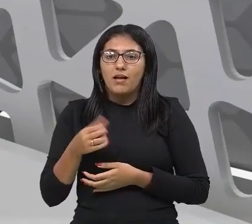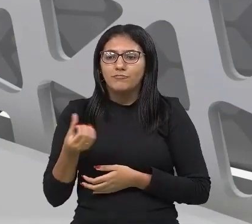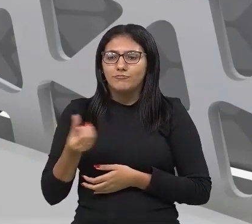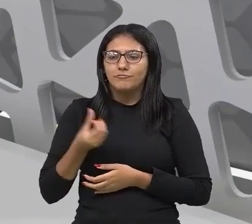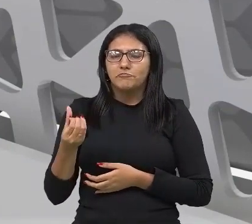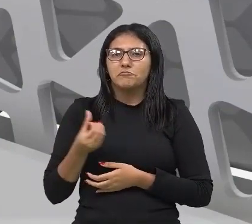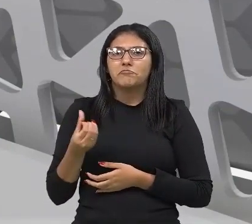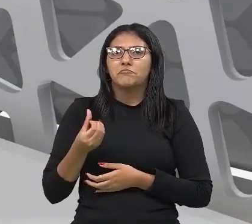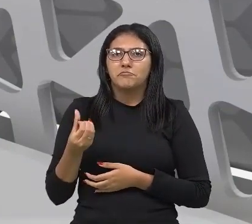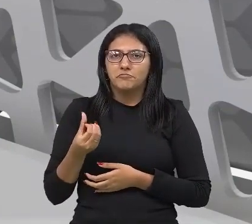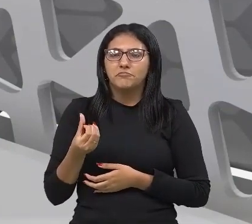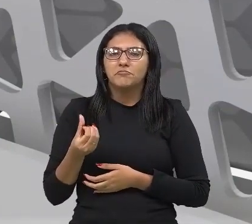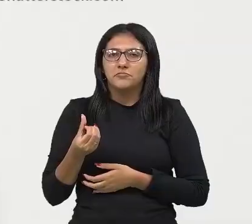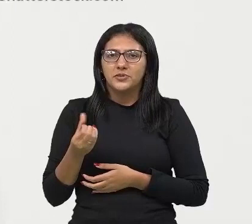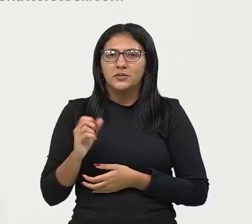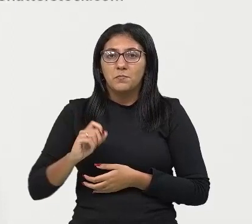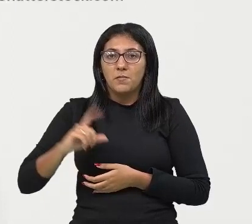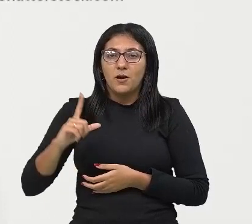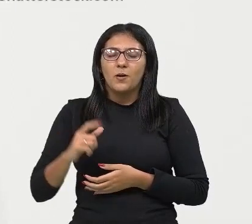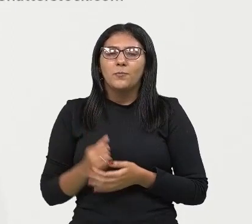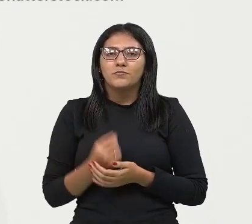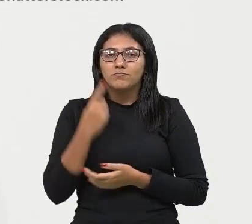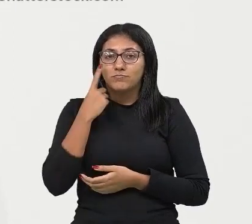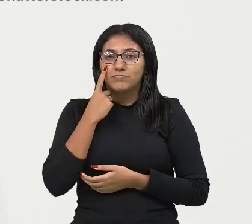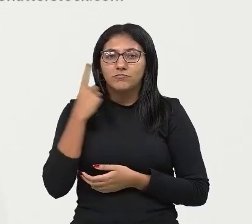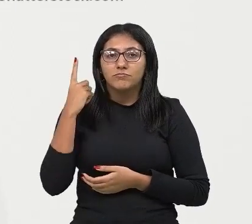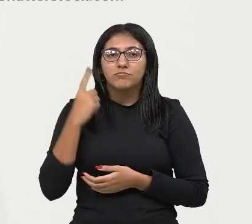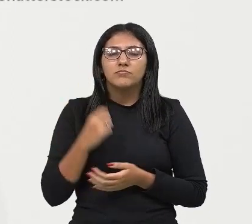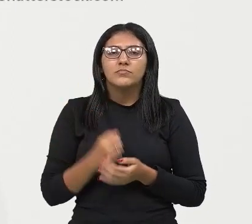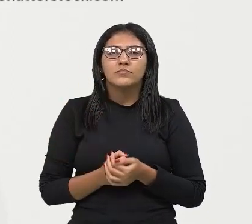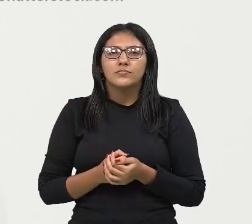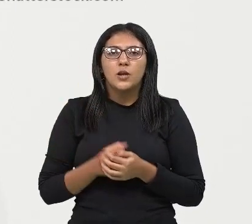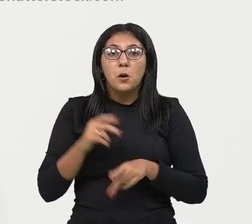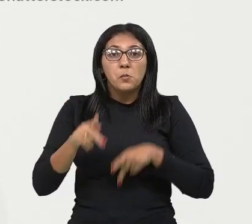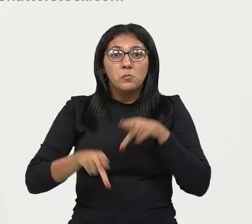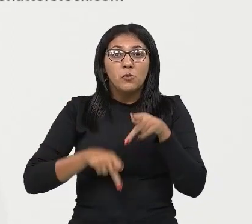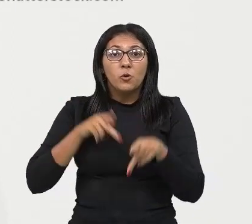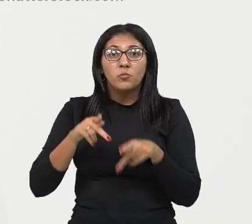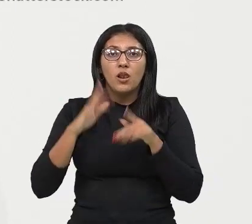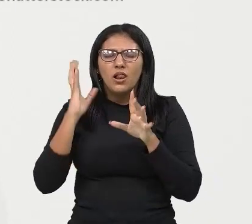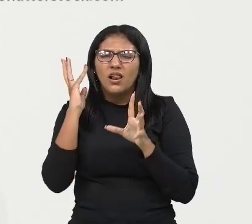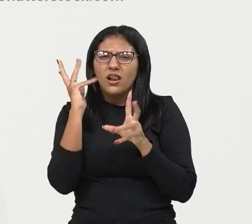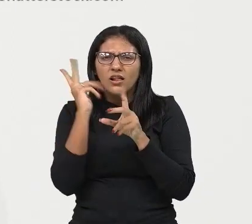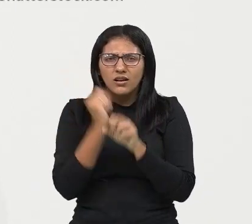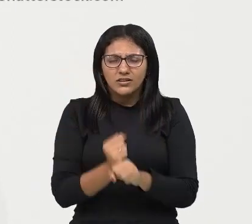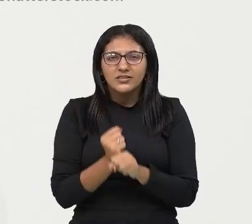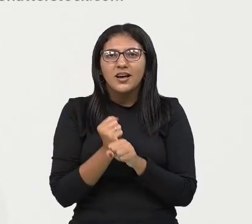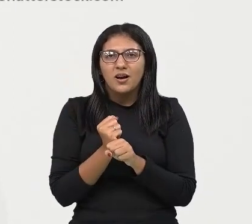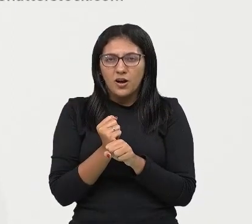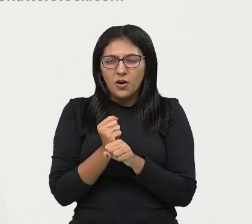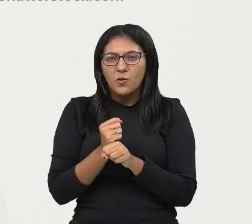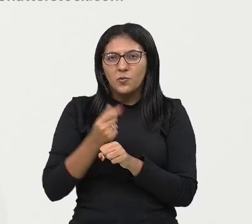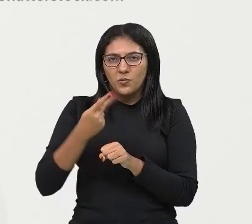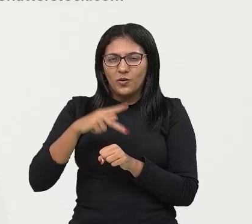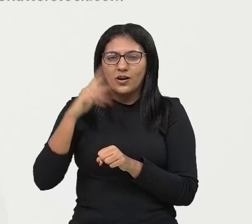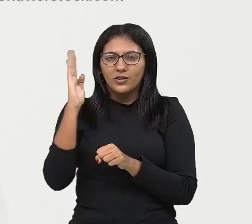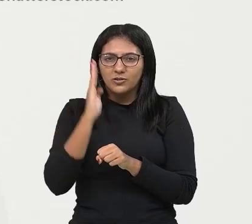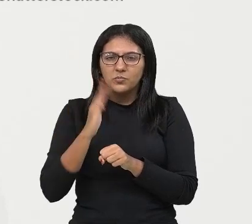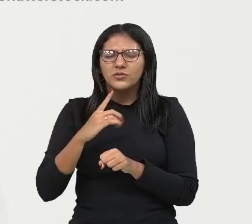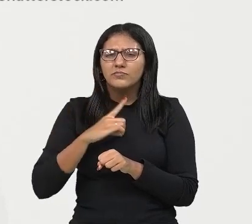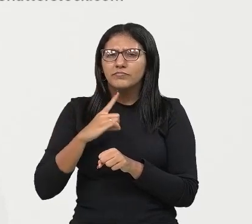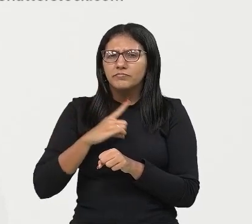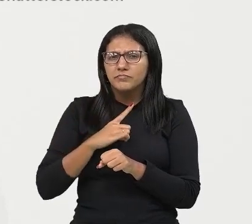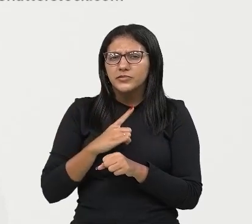do mundo, tá? Então, olha só, a população absoluta ou total, como é conhecida também,